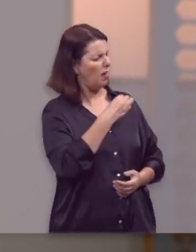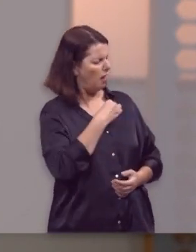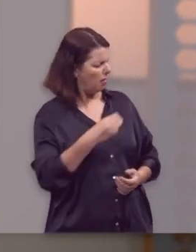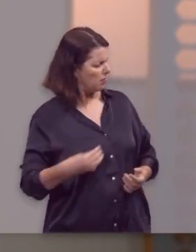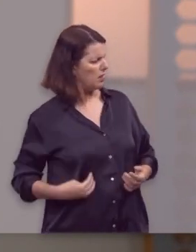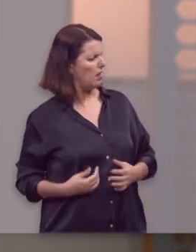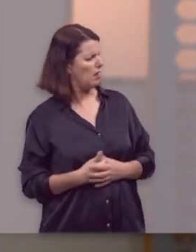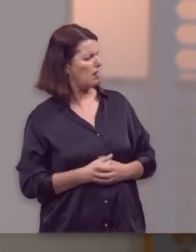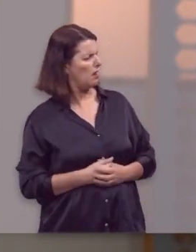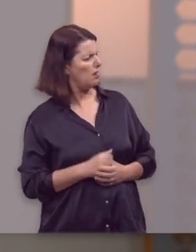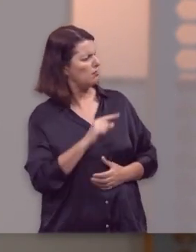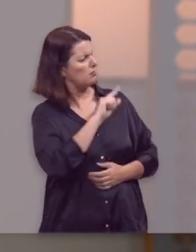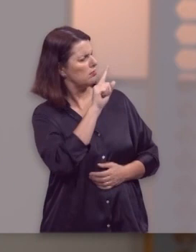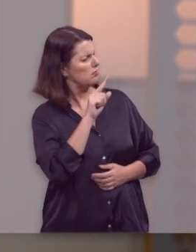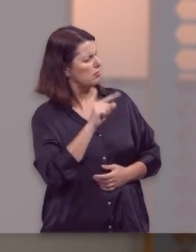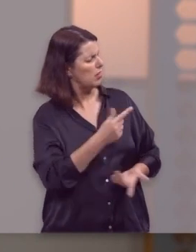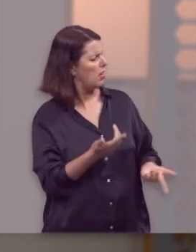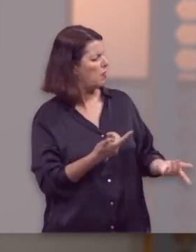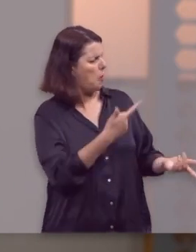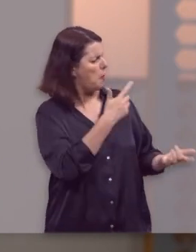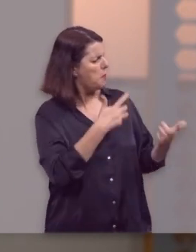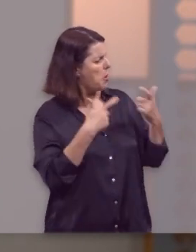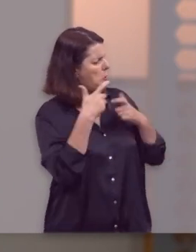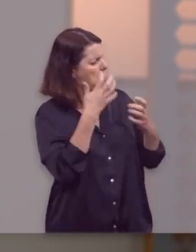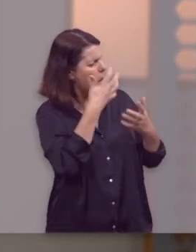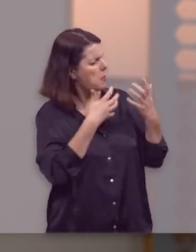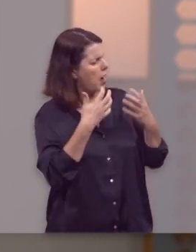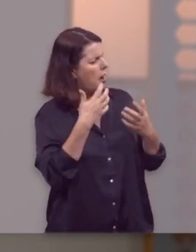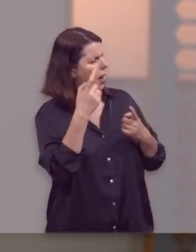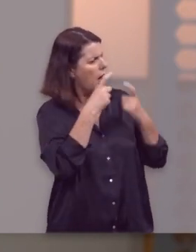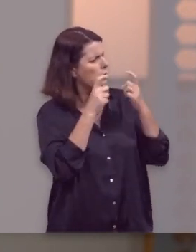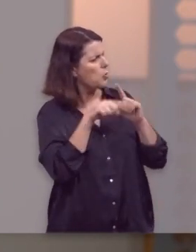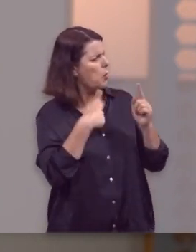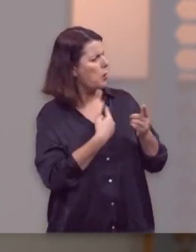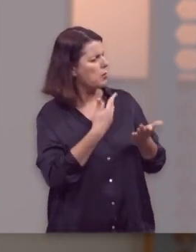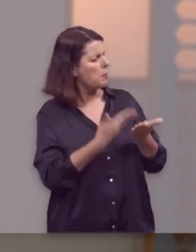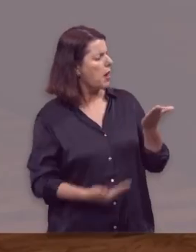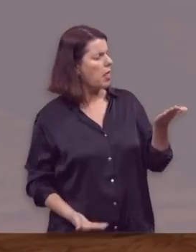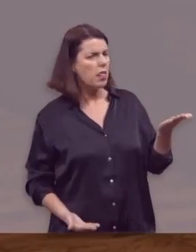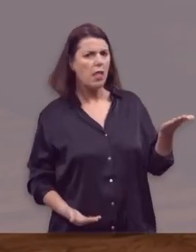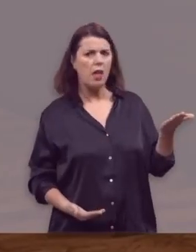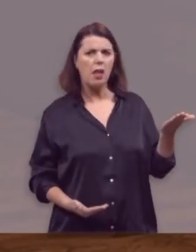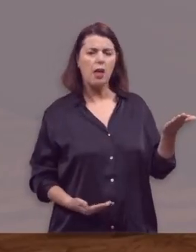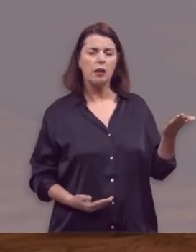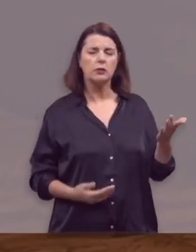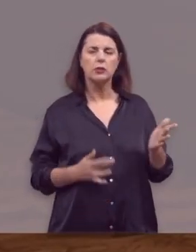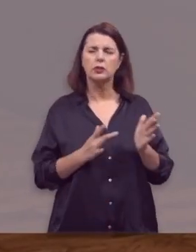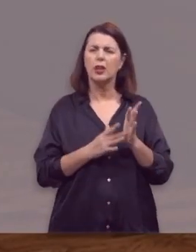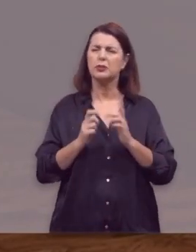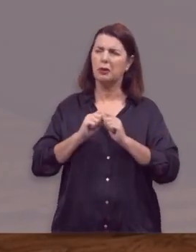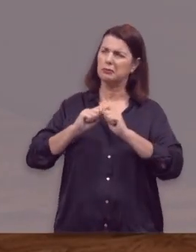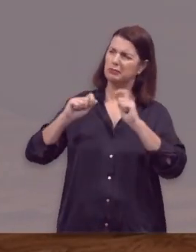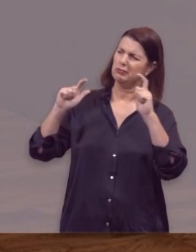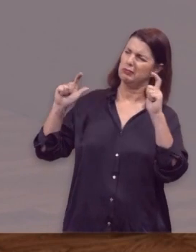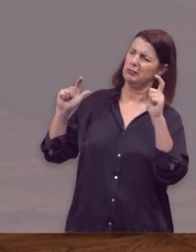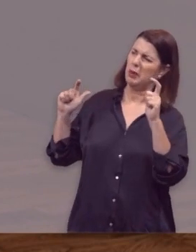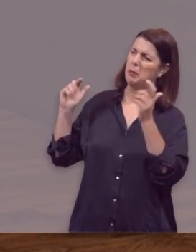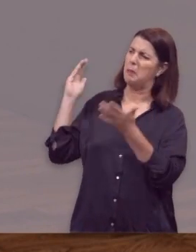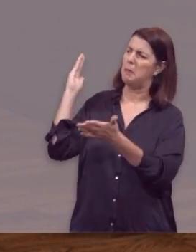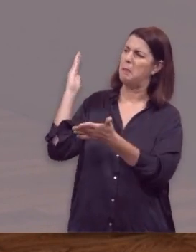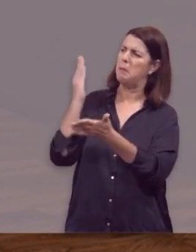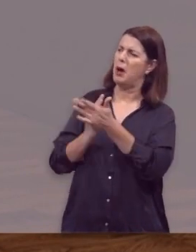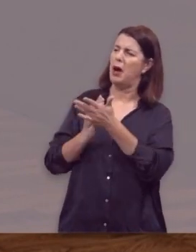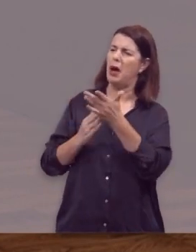Mestre, não te importa que pereçamos? Jesus se desperta, repreende o